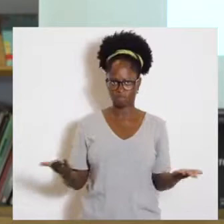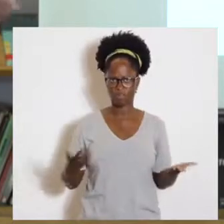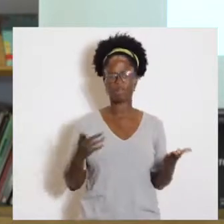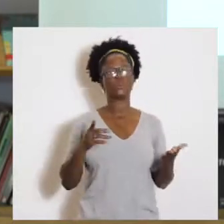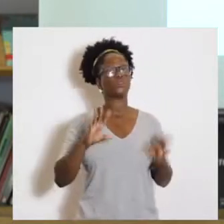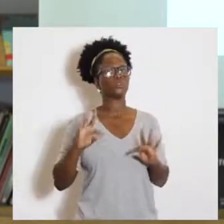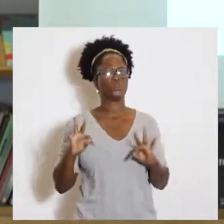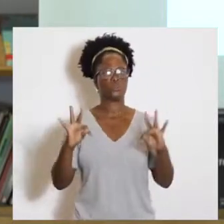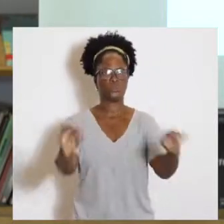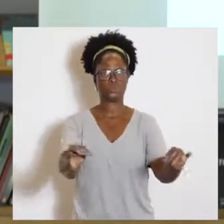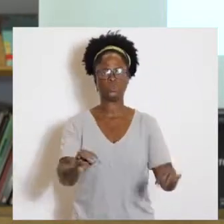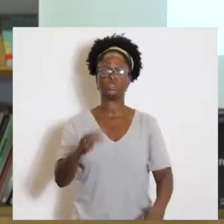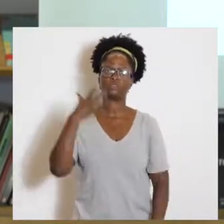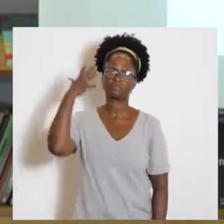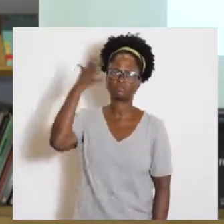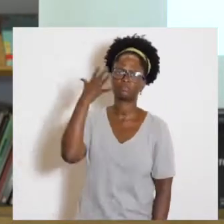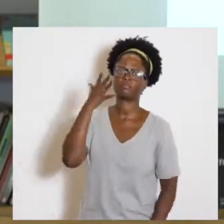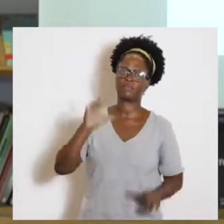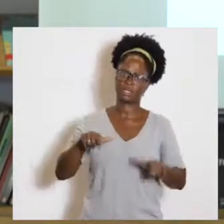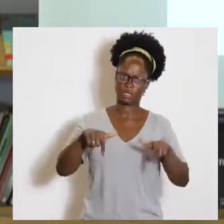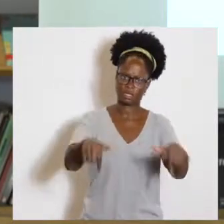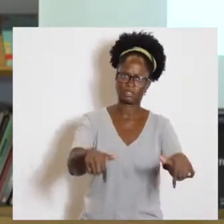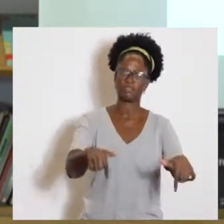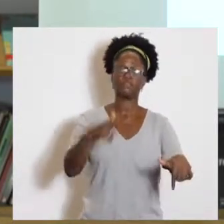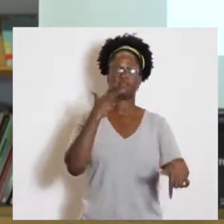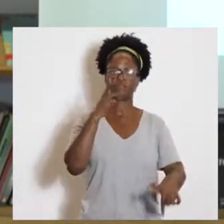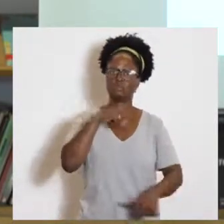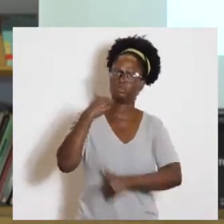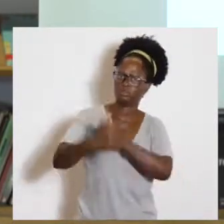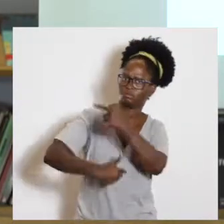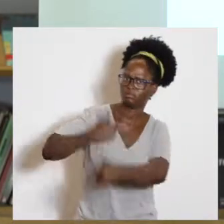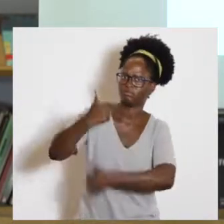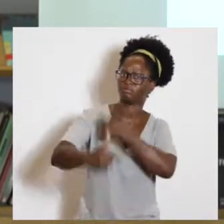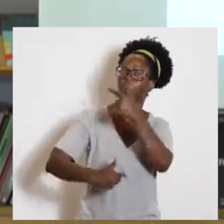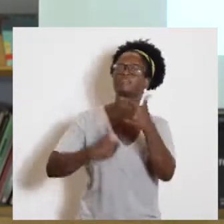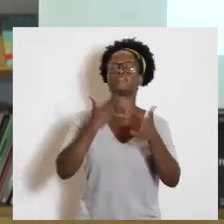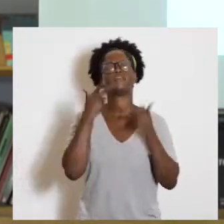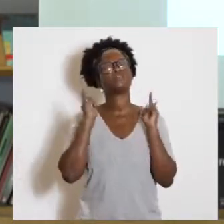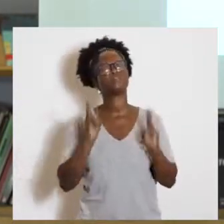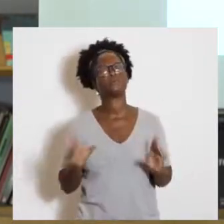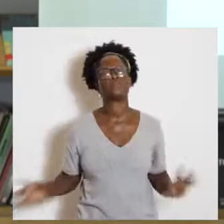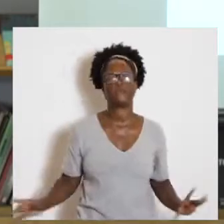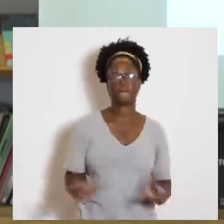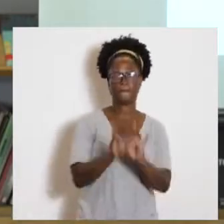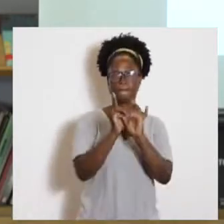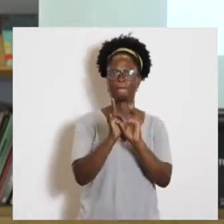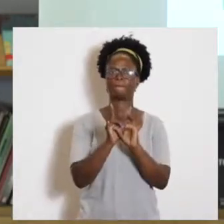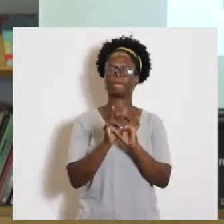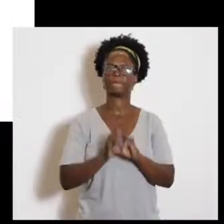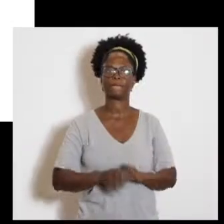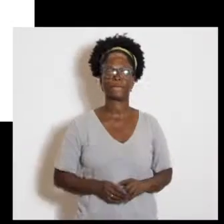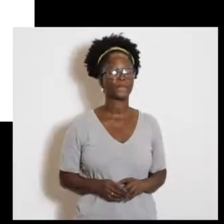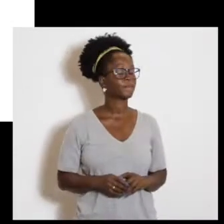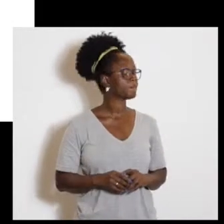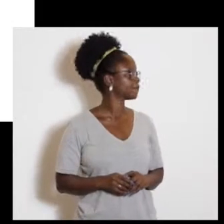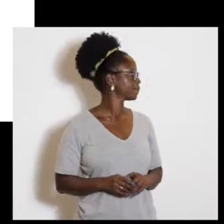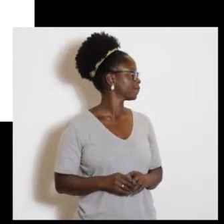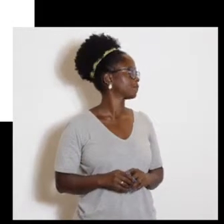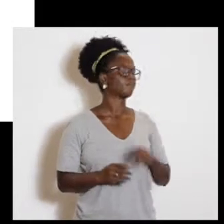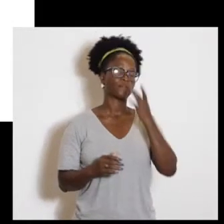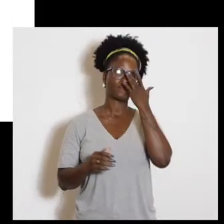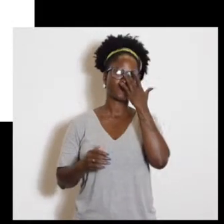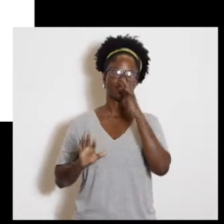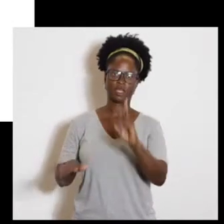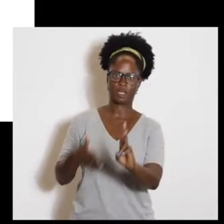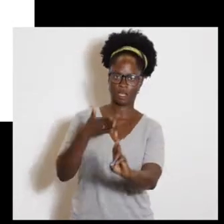fala tudo este evento é disso que fala o nosso trabalho nosso trabalho está sintonizado com isso a